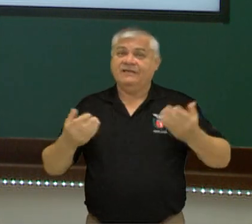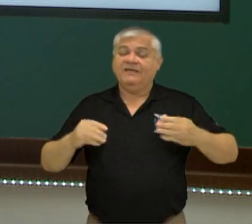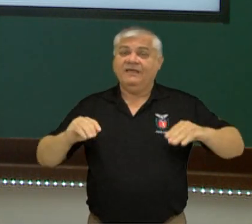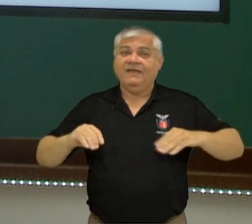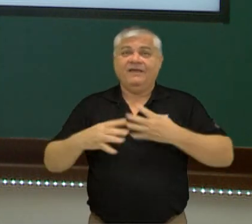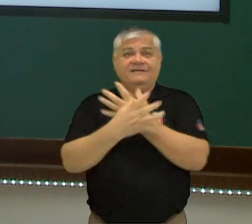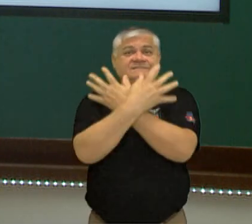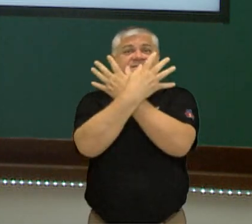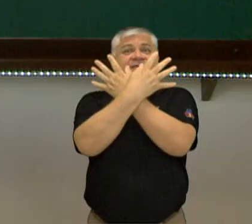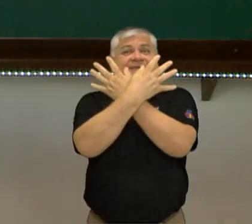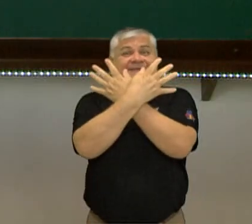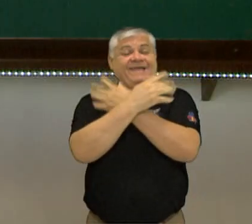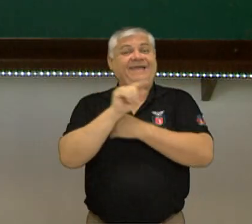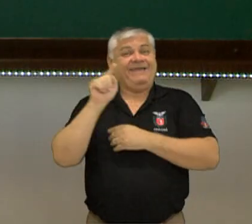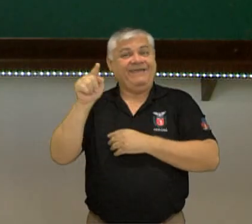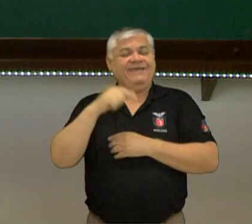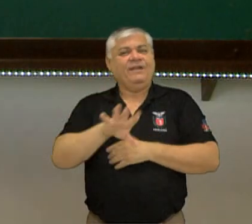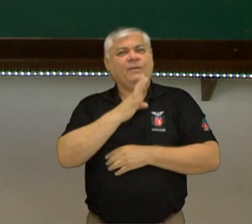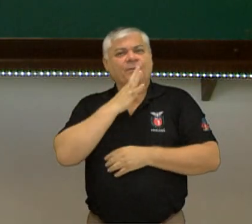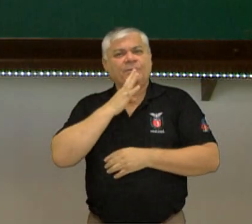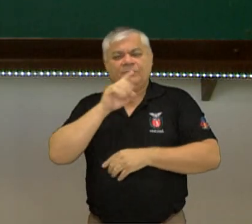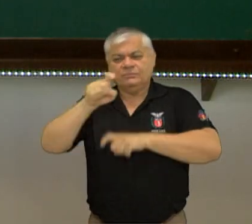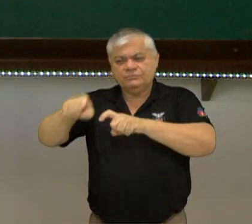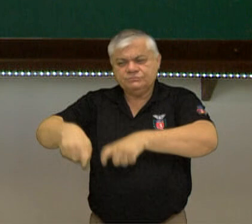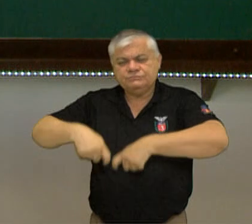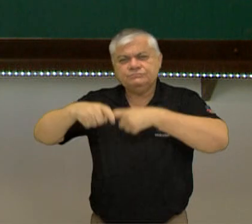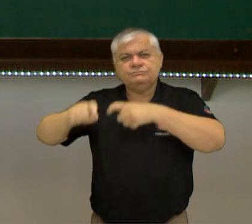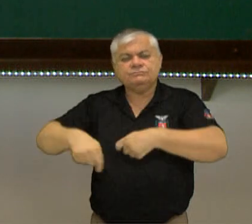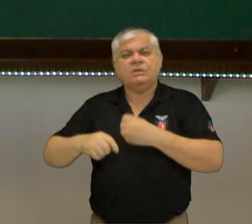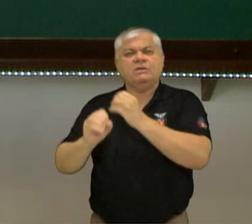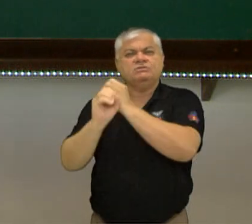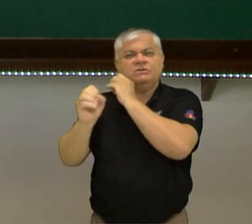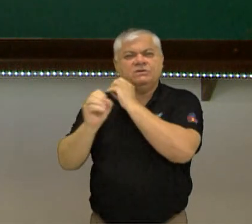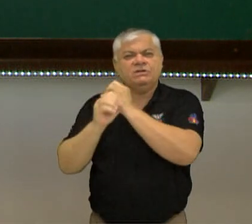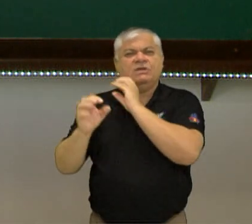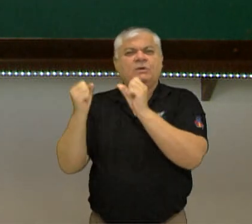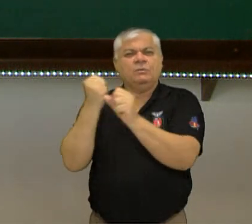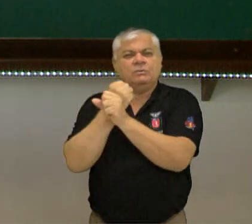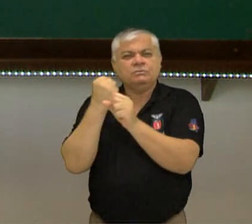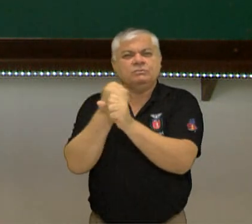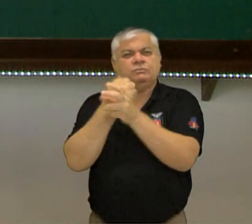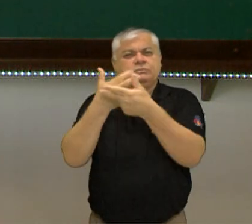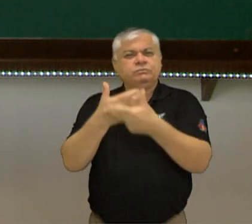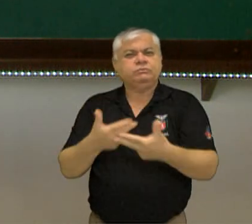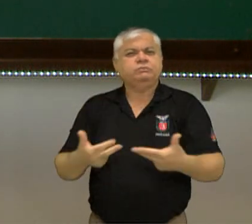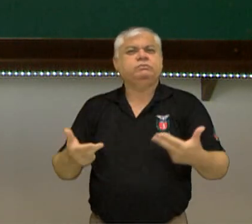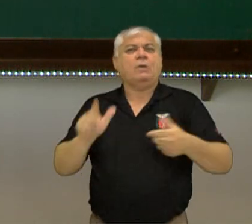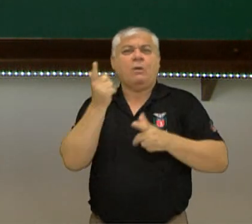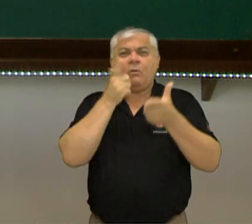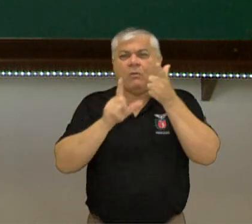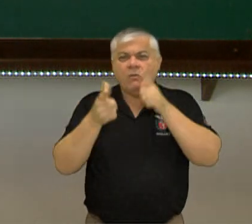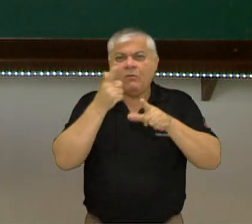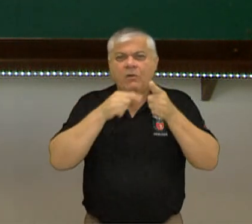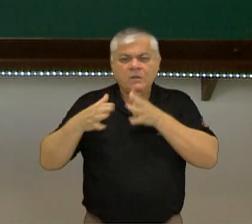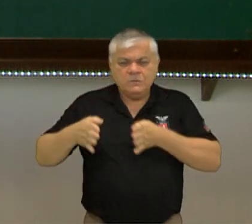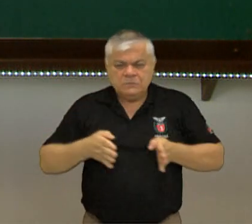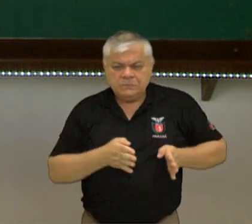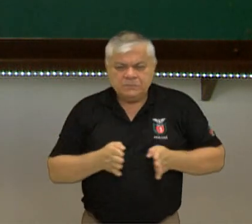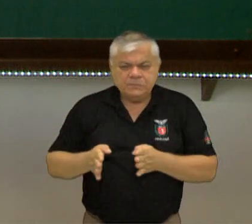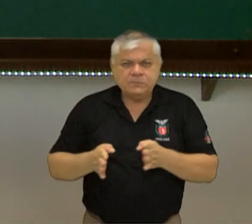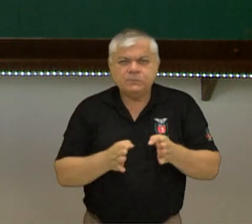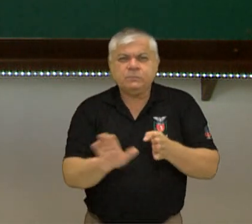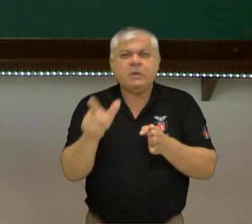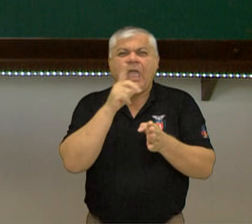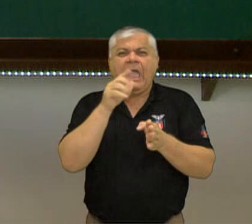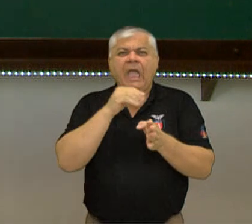eles tinham, né, da agricultura, da engenharia, de construção, né, em conseguir levar água para toda a